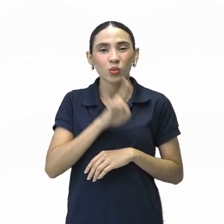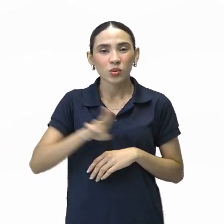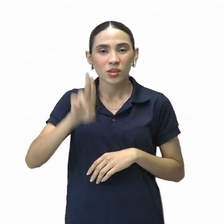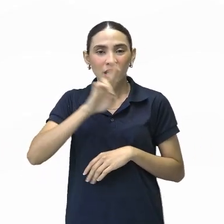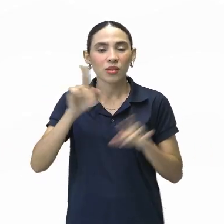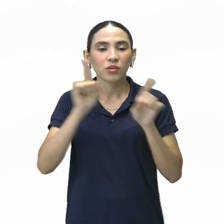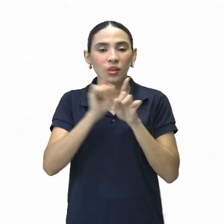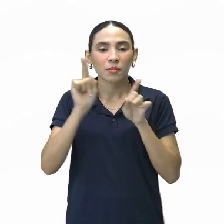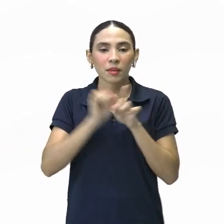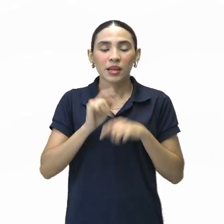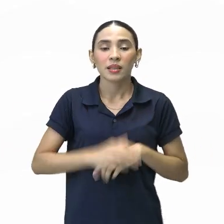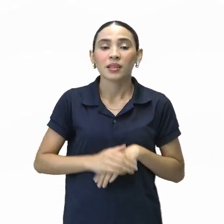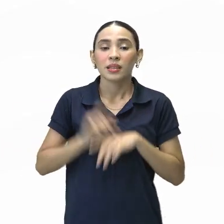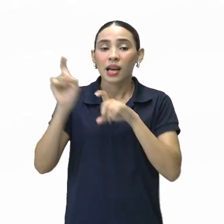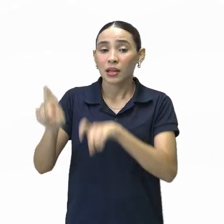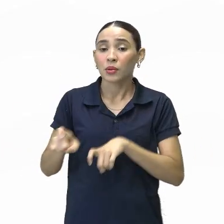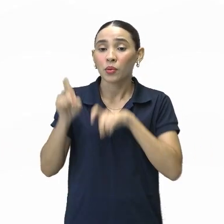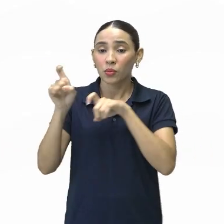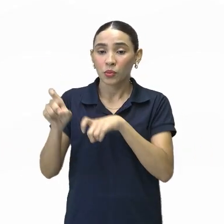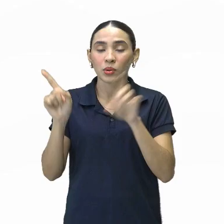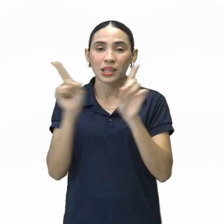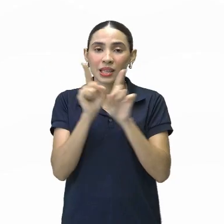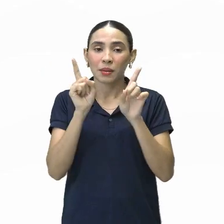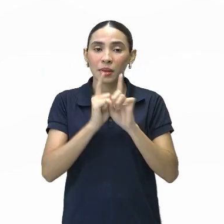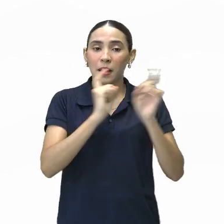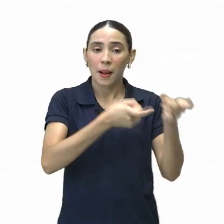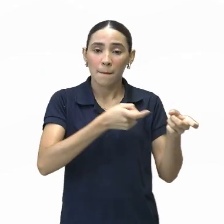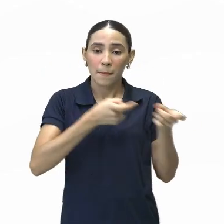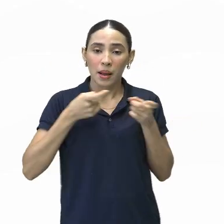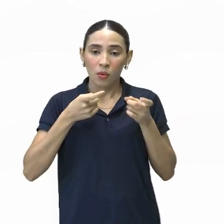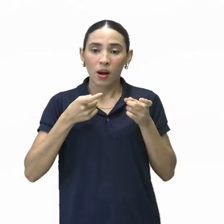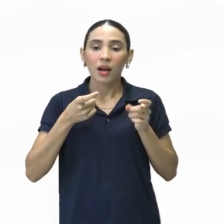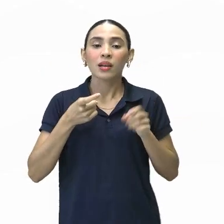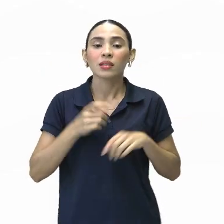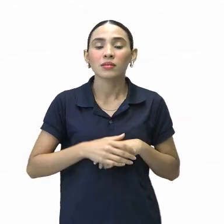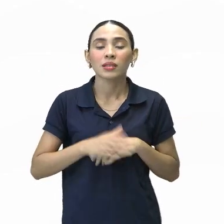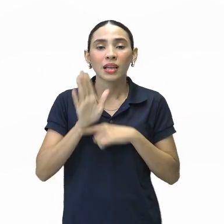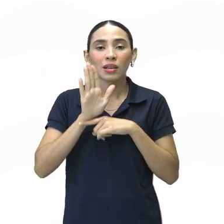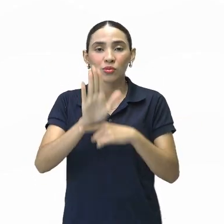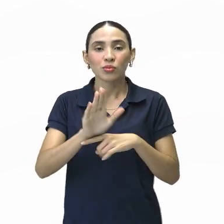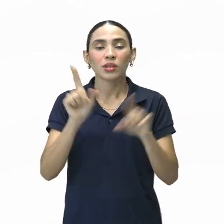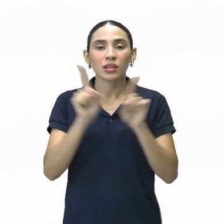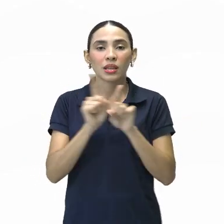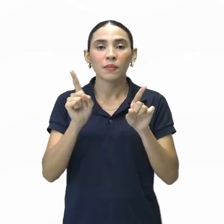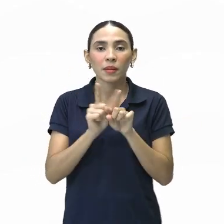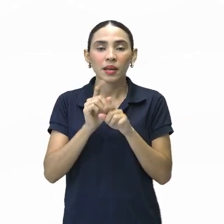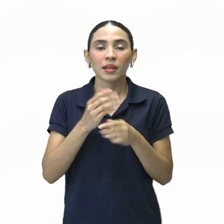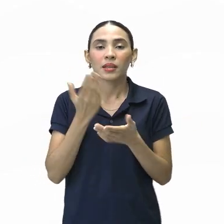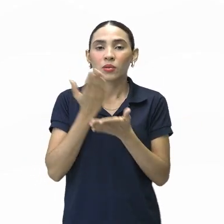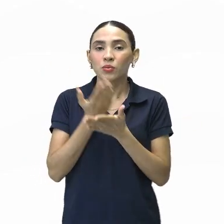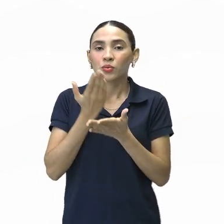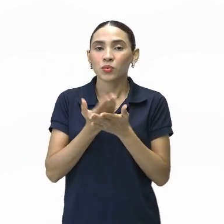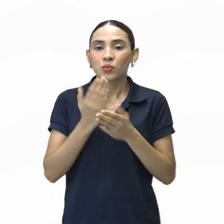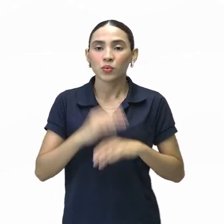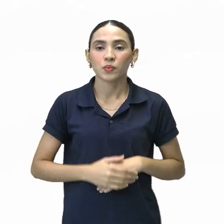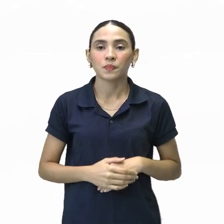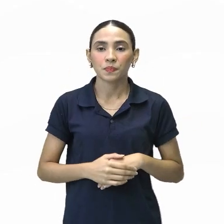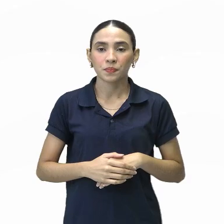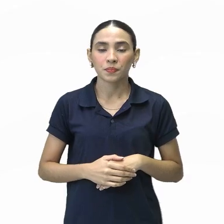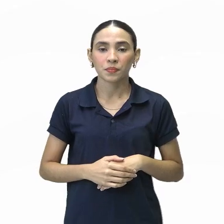utilizado aí na agricultura e na pecuária, que corroboram aí com parte do estudo